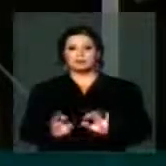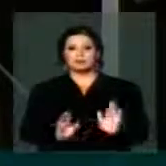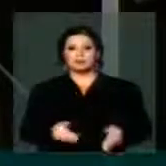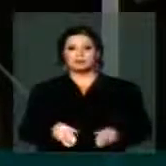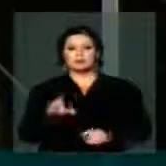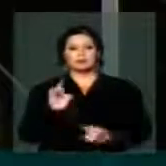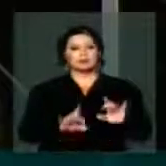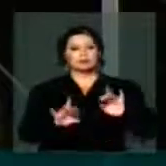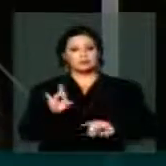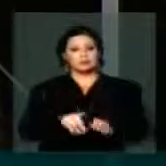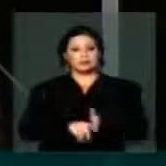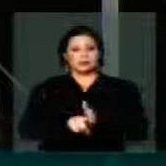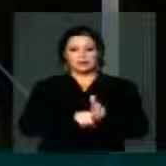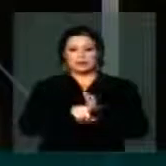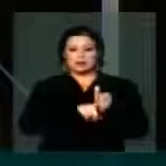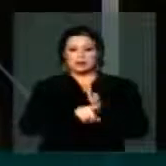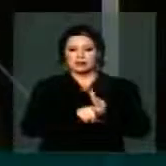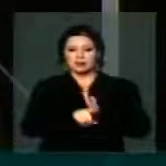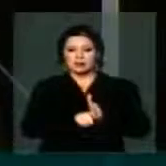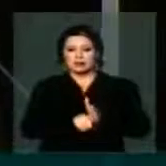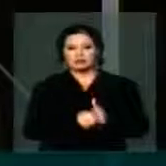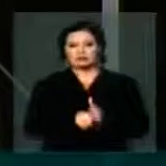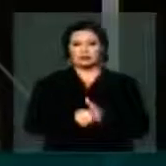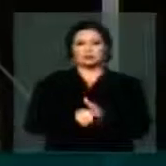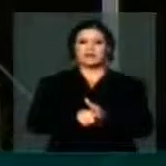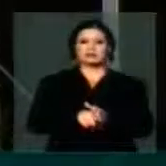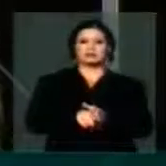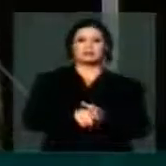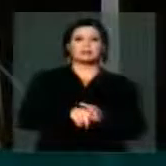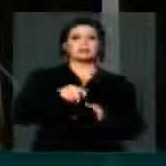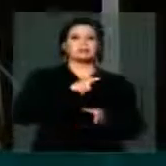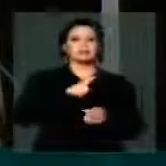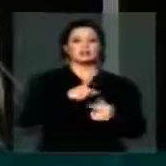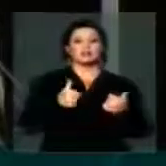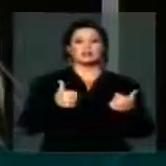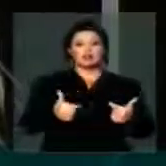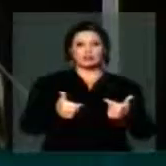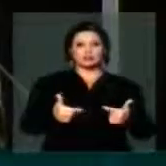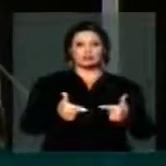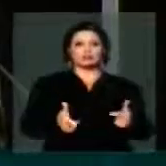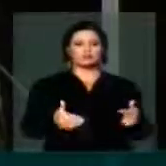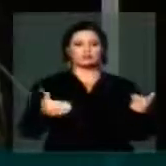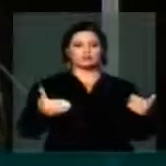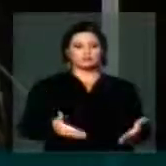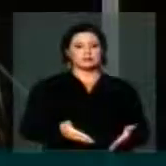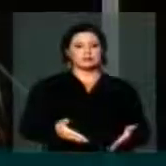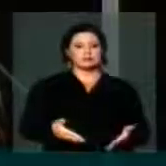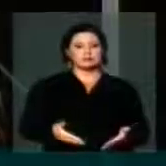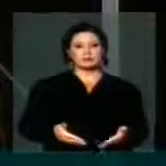especial destinada a analisar a matéria, comissão da qual tive a honra de participar.